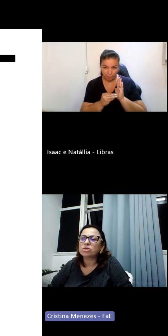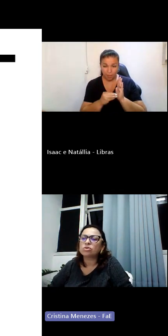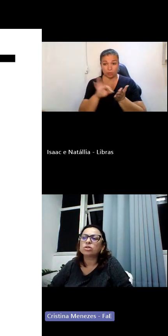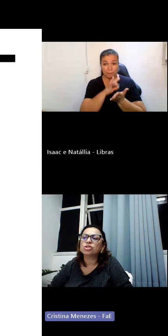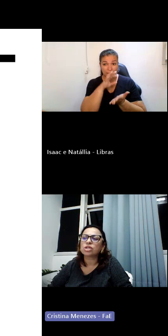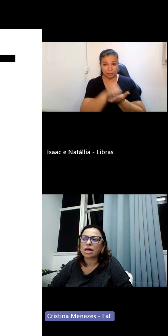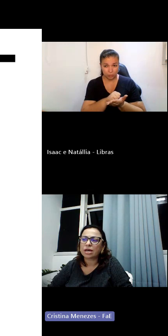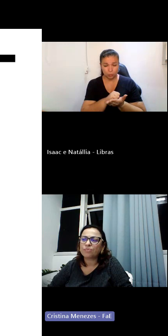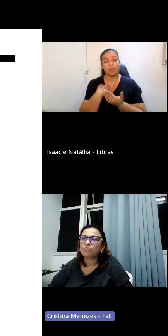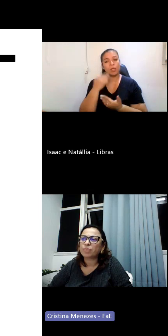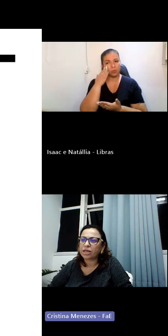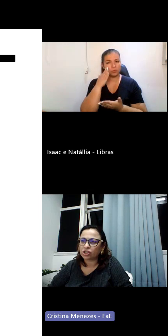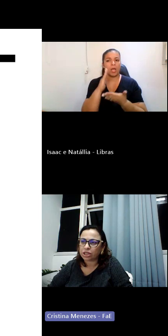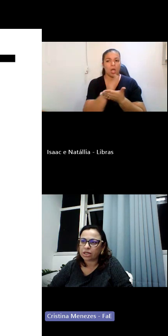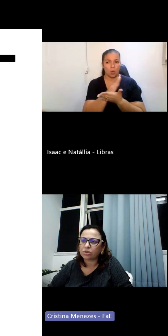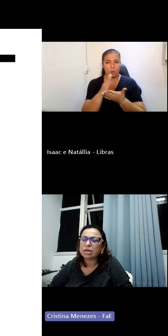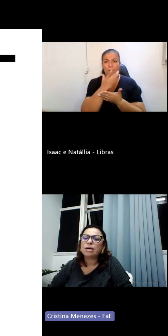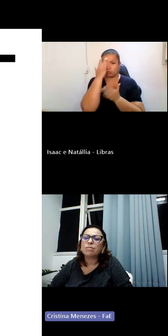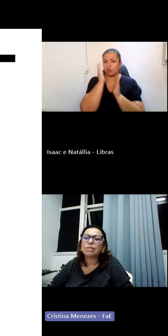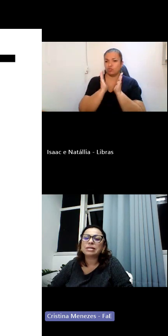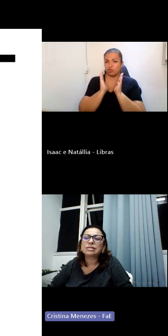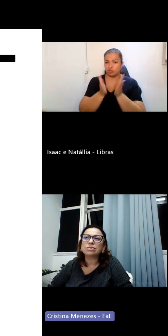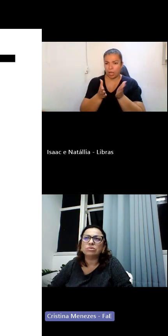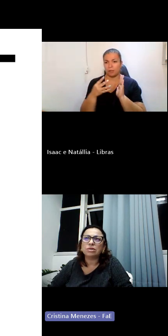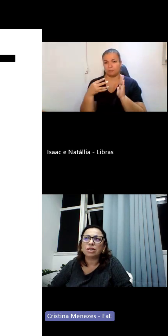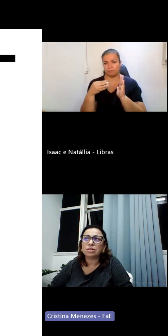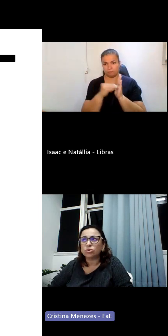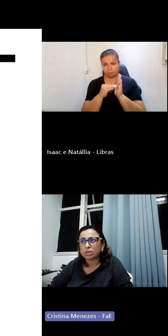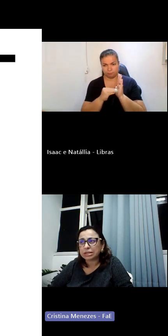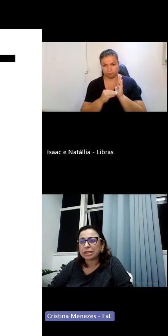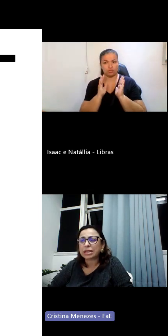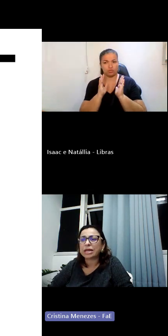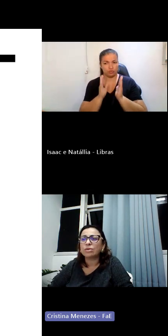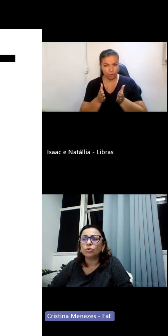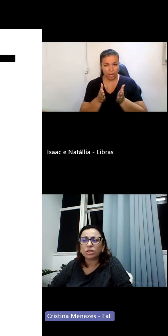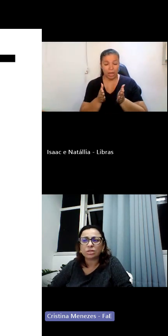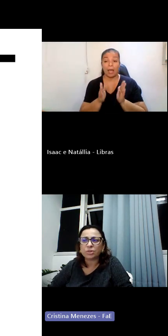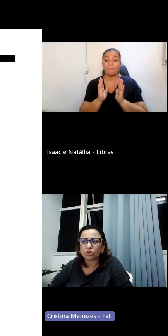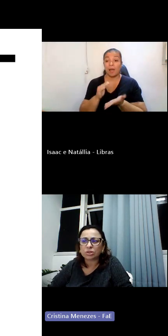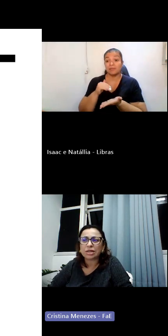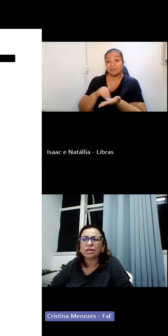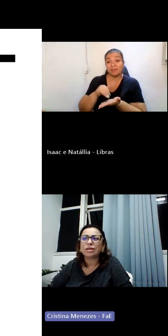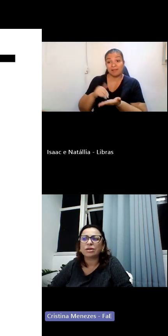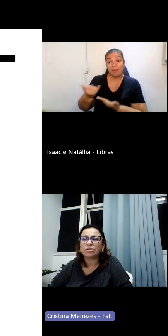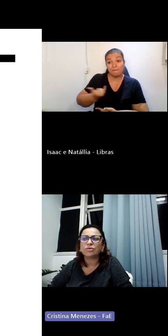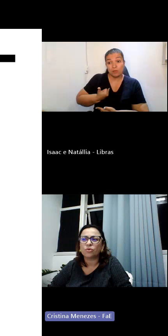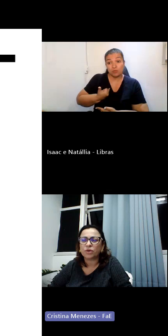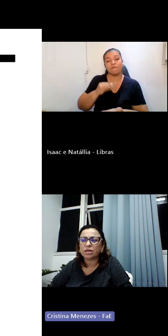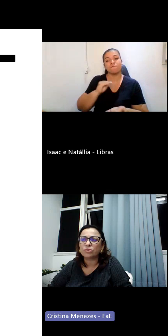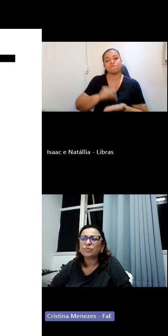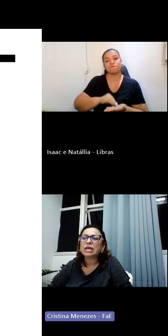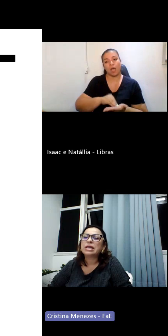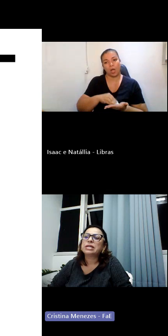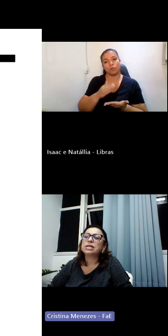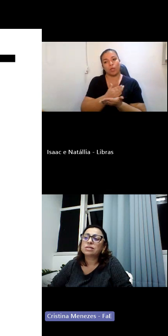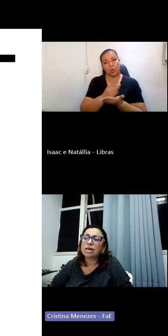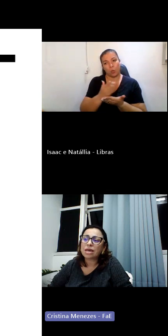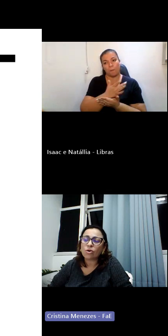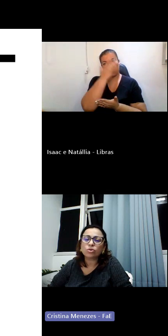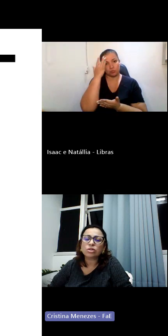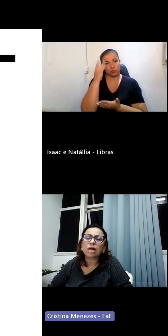algumas pessoas já preencheram, mas, segundo a secretaria, muitas pessoas ainda não devolveram,